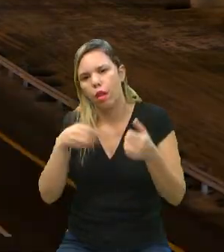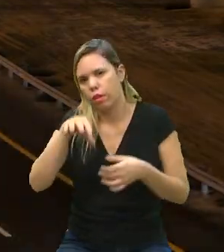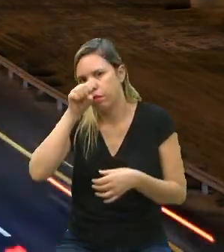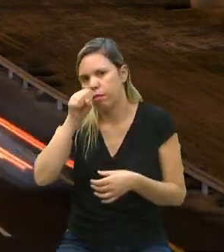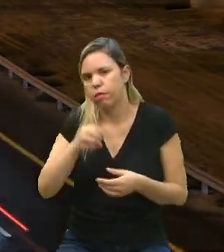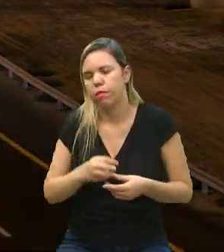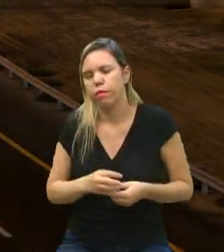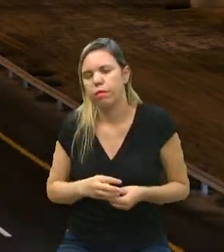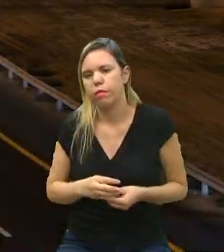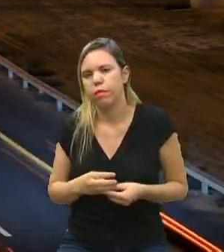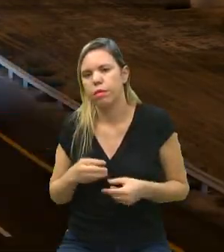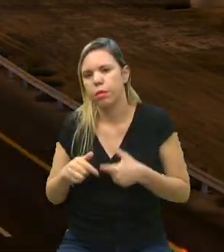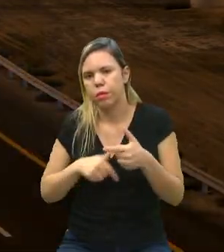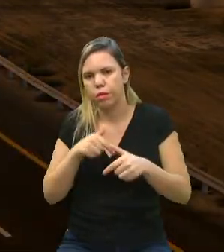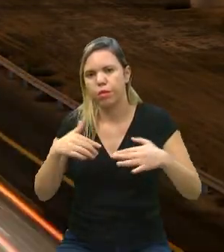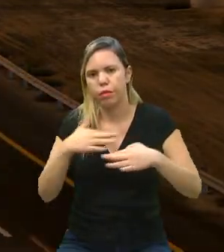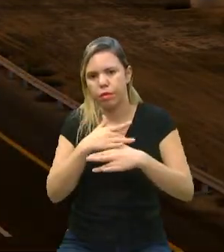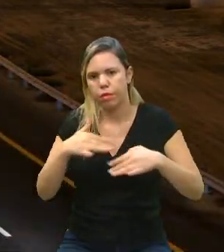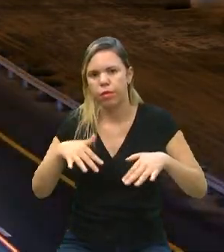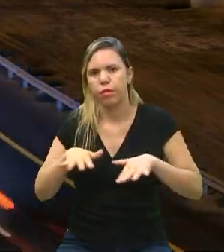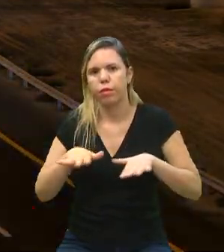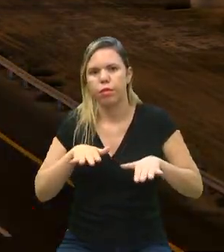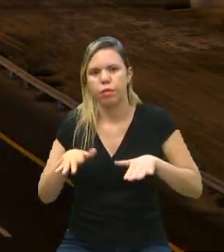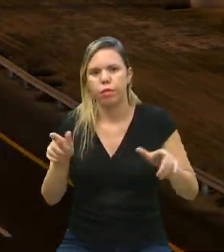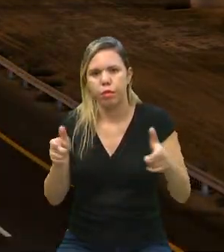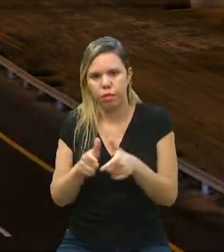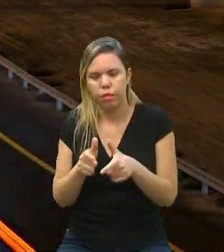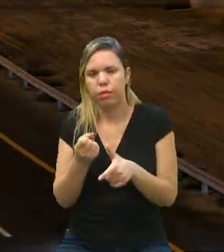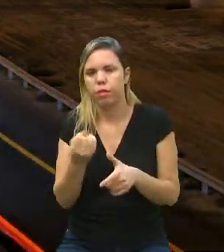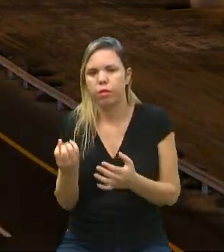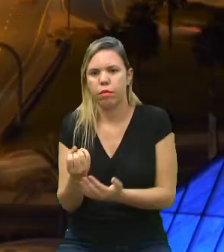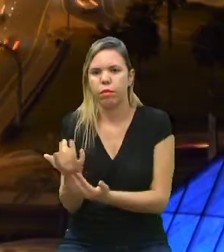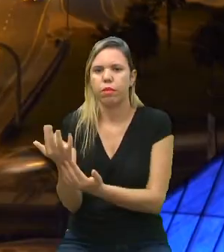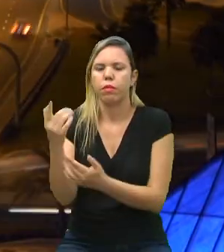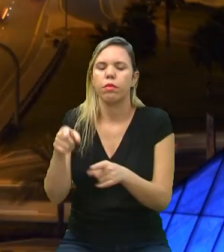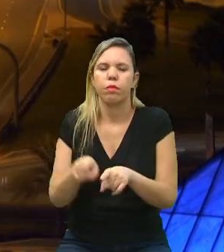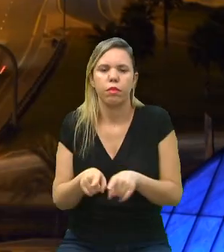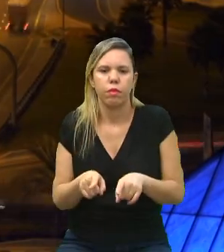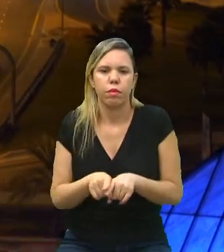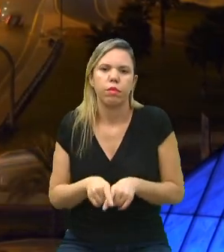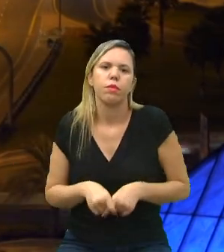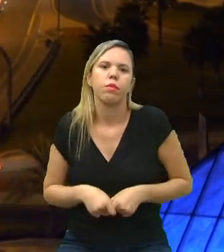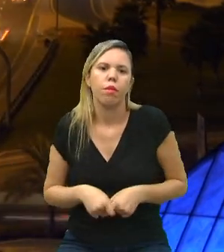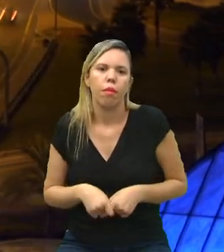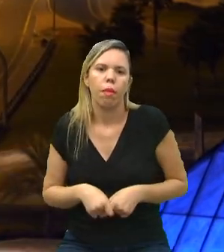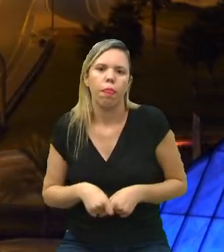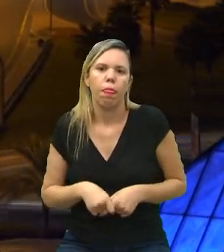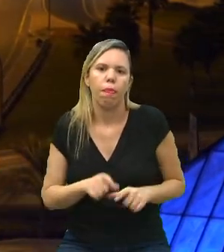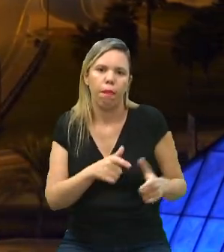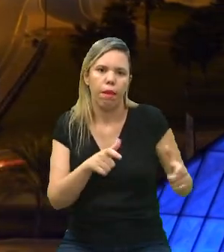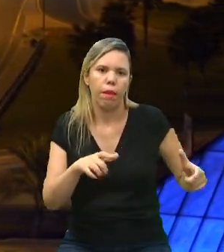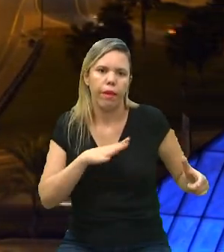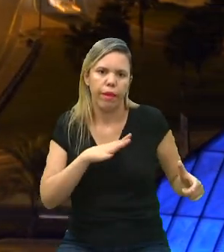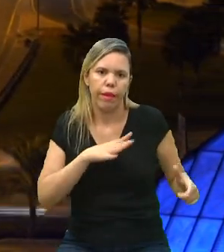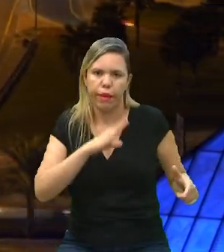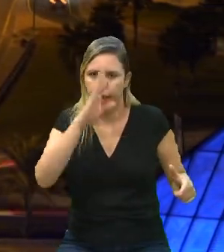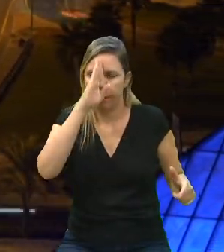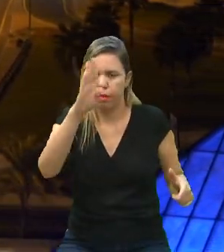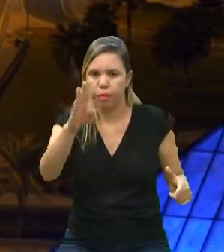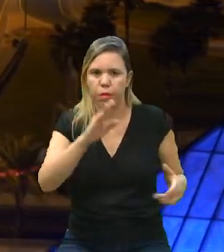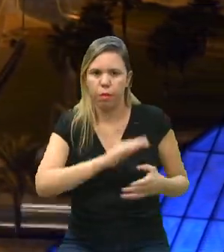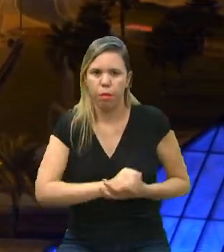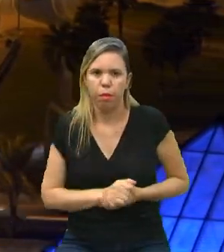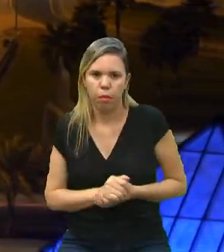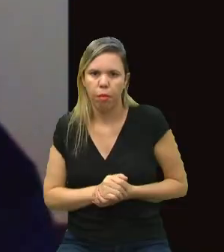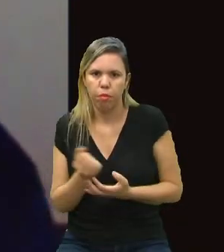uma vez que a mobilidade urbana, nas grandes cidades, é o principal emissor de gás de efeito estufa, e também de poluentes que fazem